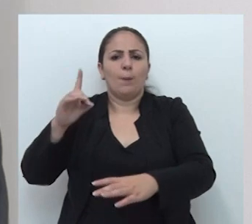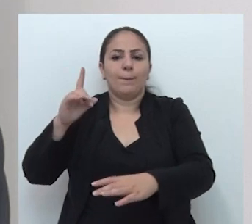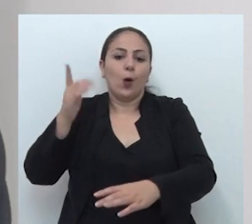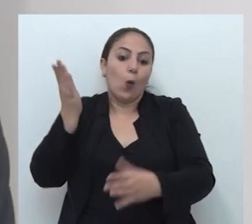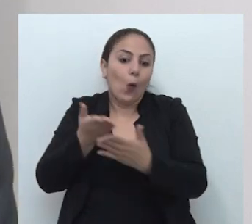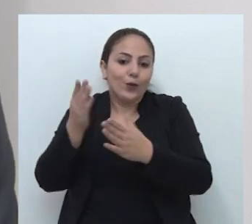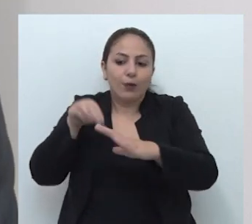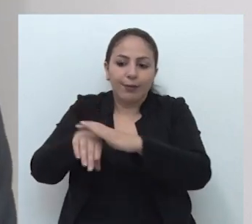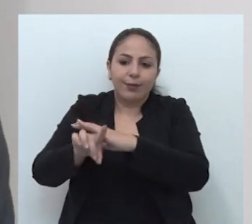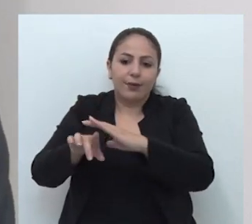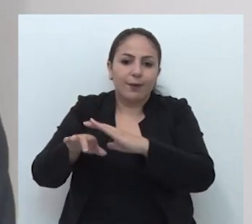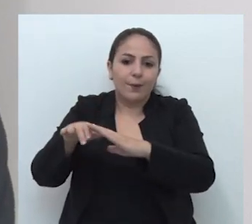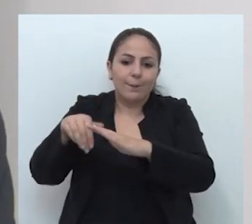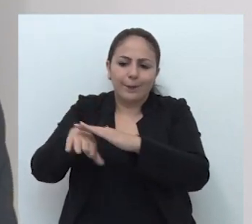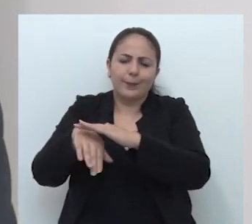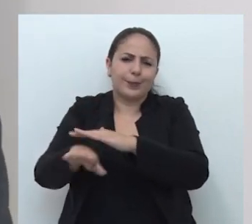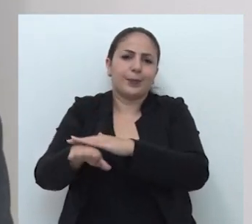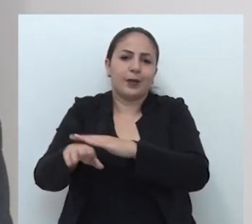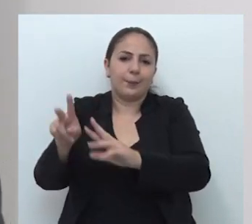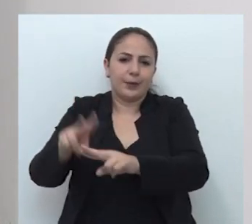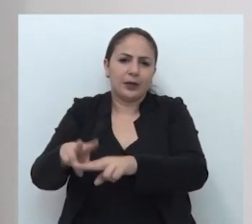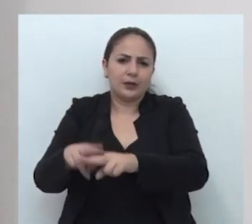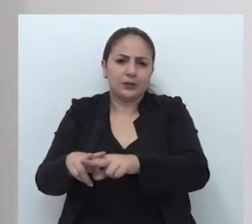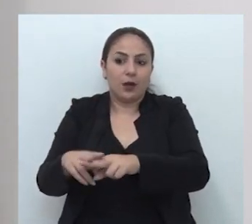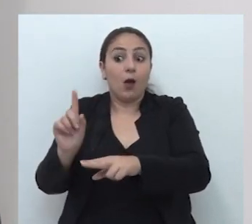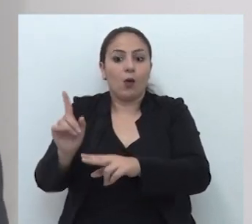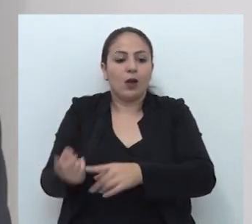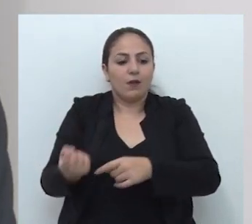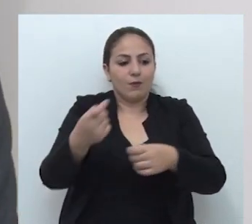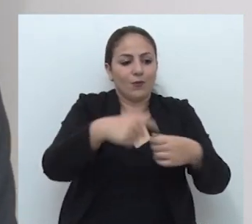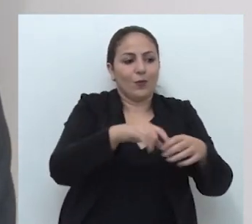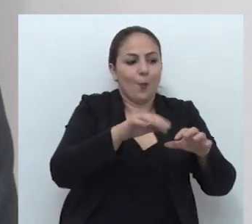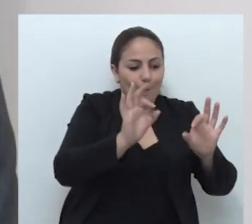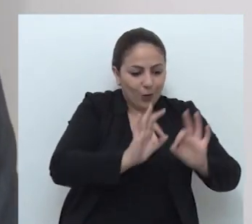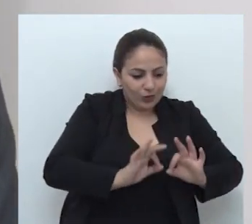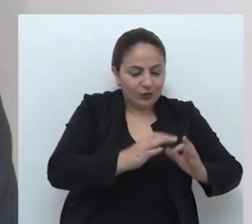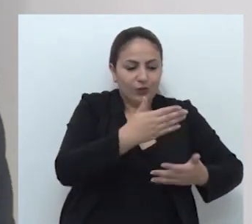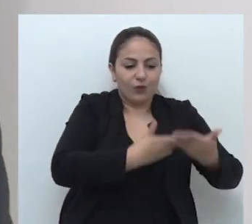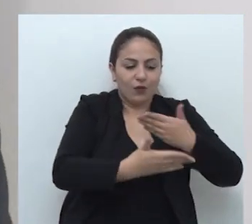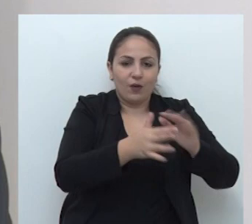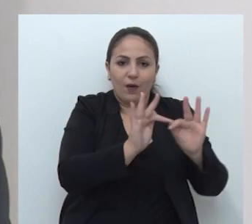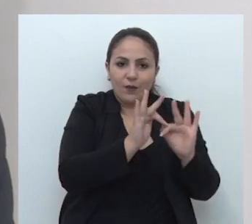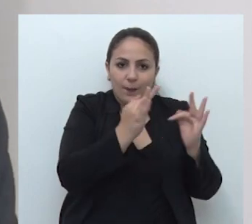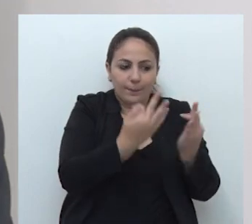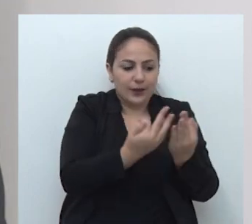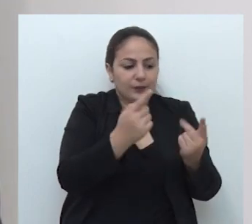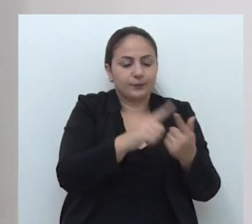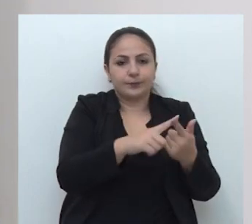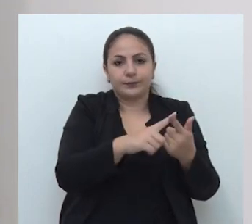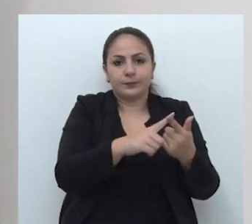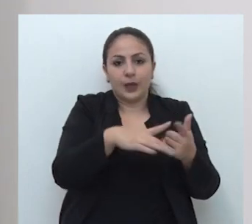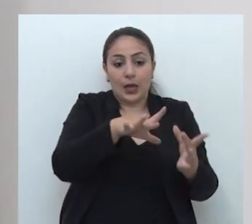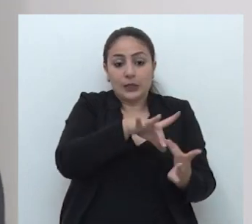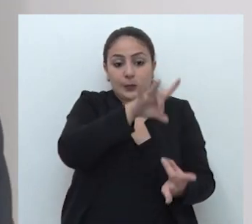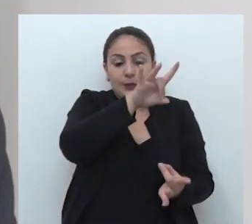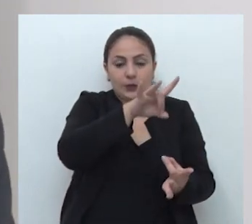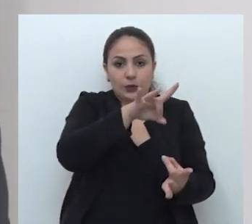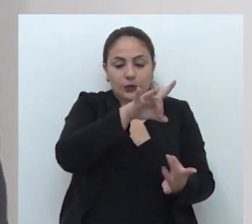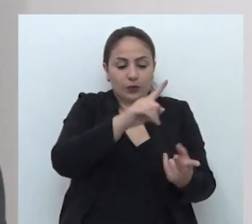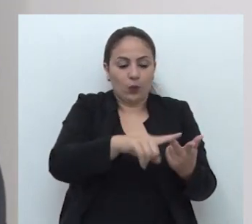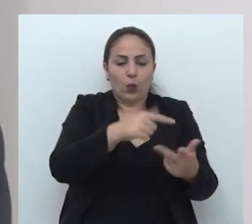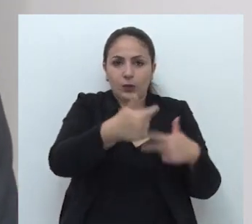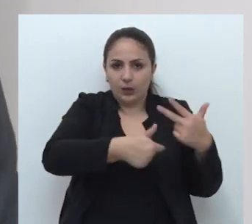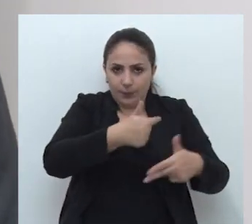existe hoje nos presídios tradicionais e vai para um projeto onde ele envolve a família, importantíssimo, a espiritualidade,